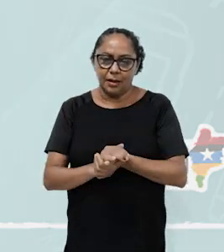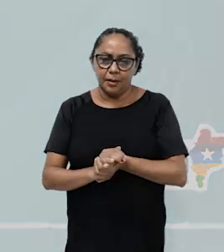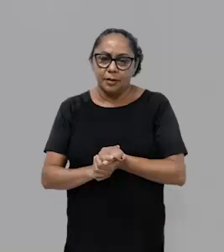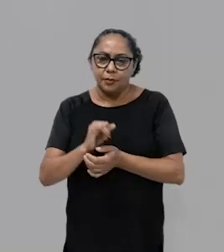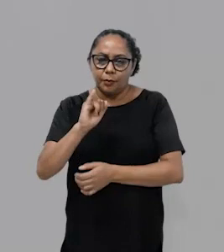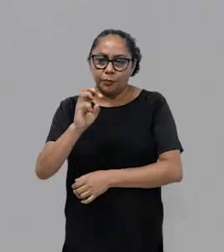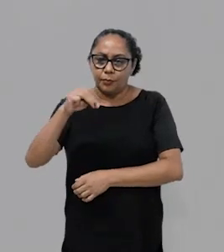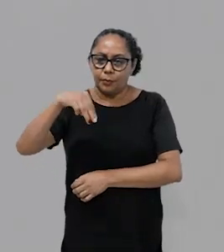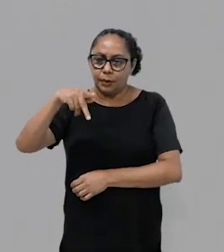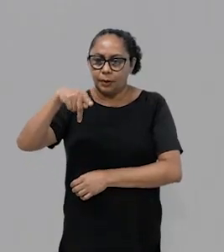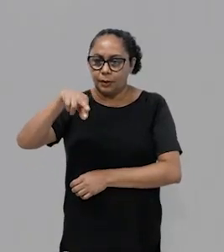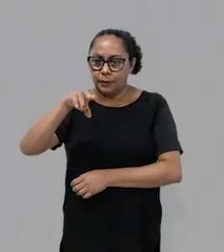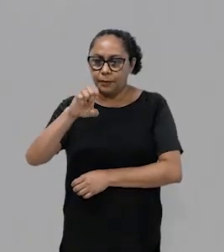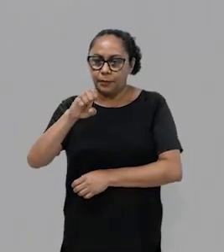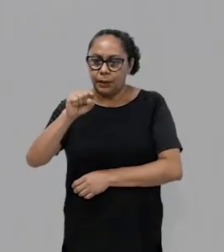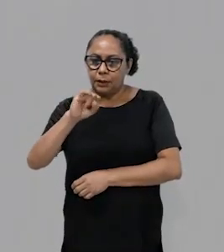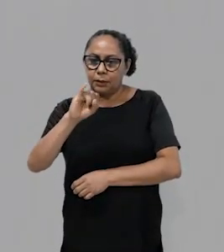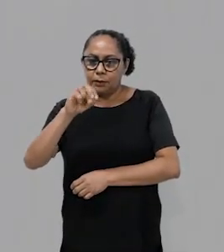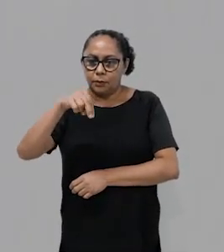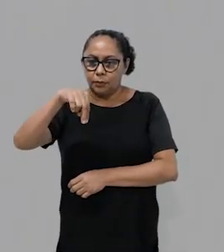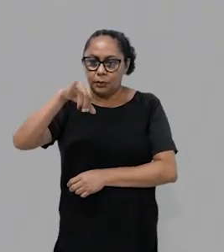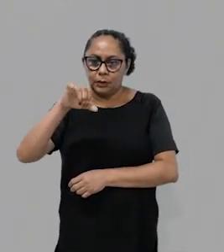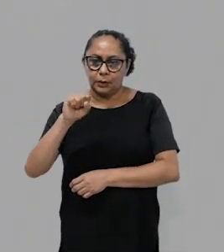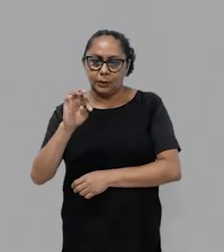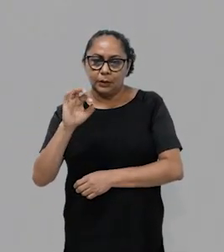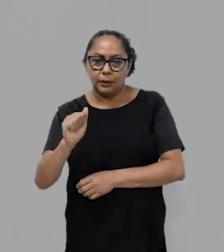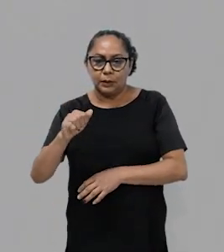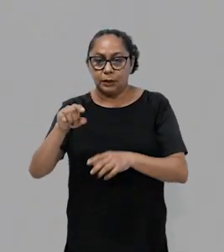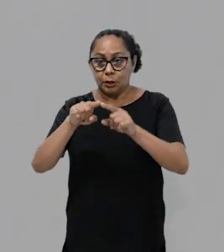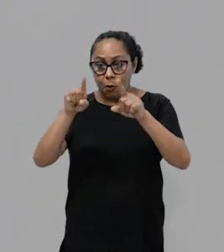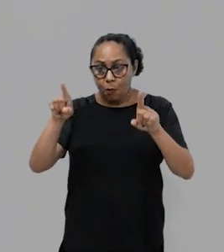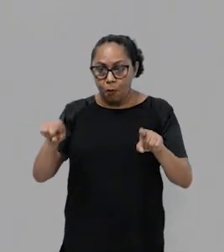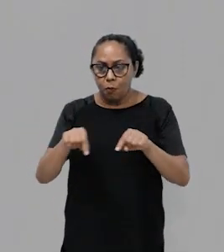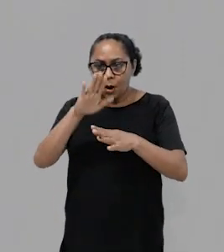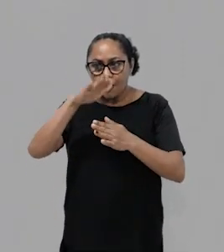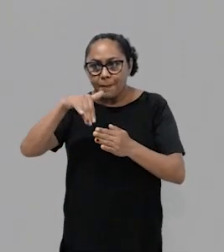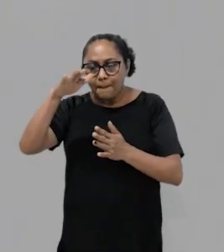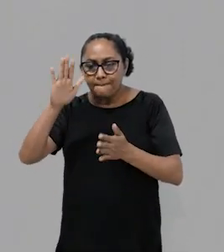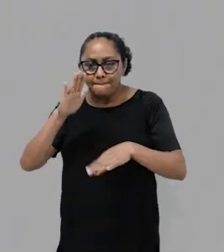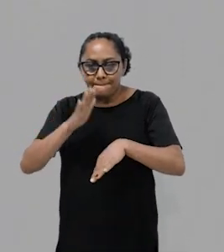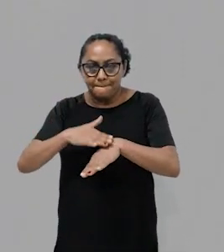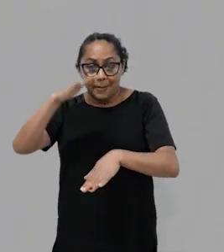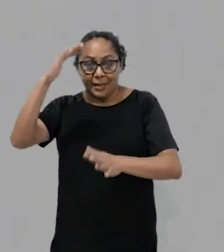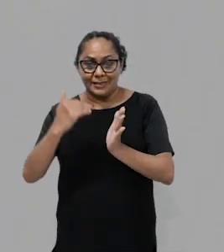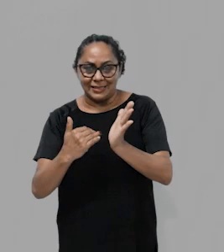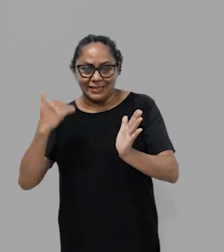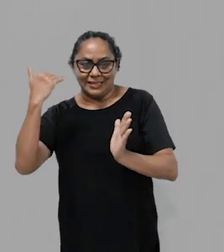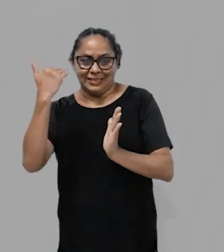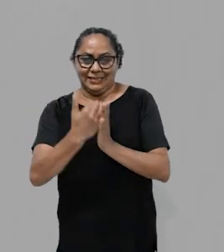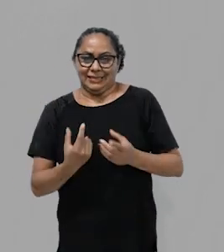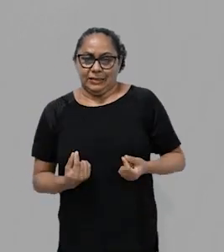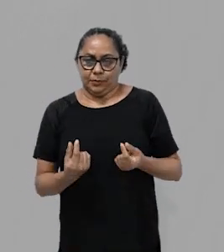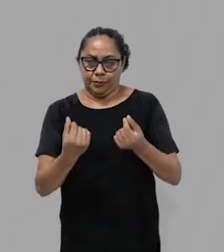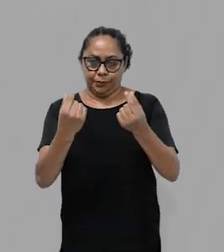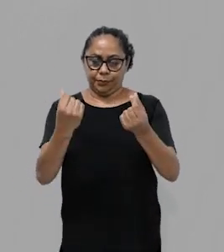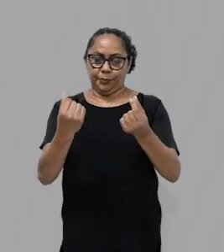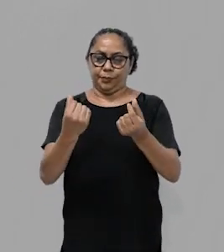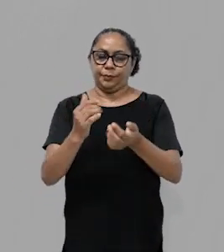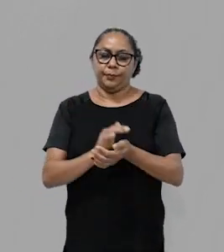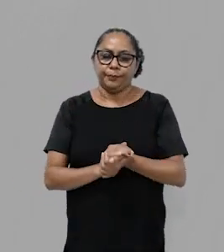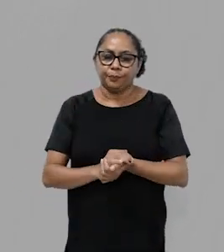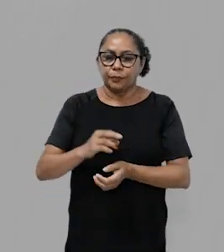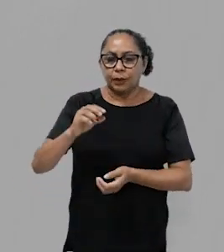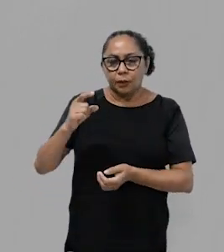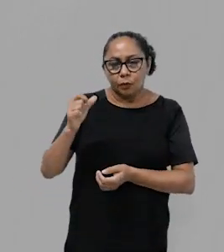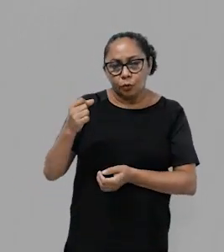antes dos modernistas, talvez seja a lista dos quadros mais caros da história da humanidade. Entre eles, quadros do Van Gogh. Mas não são os únicos.